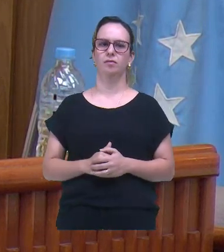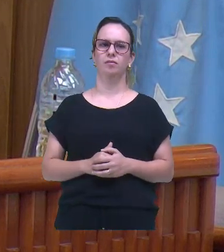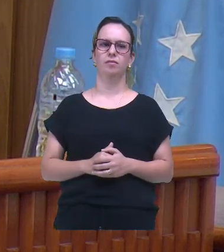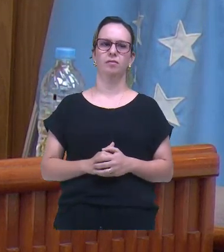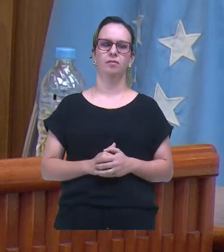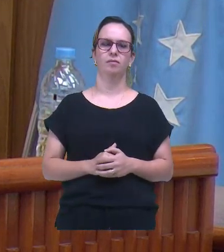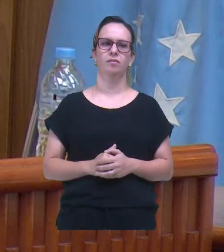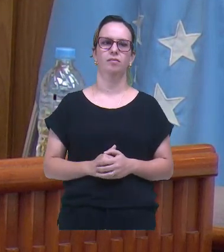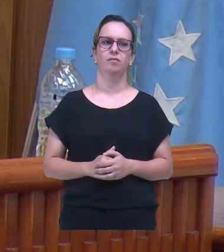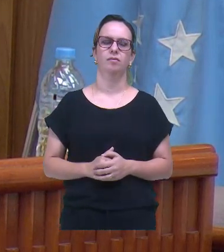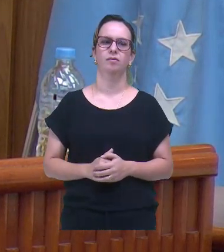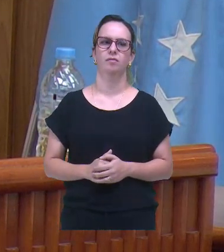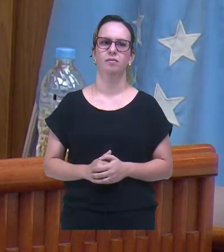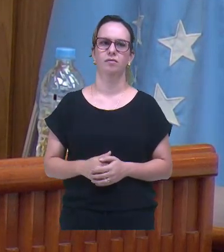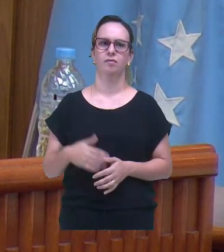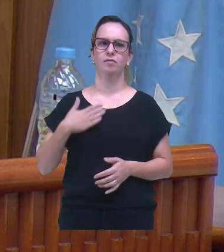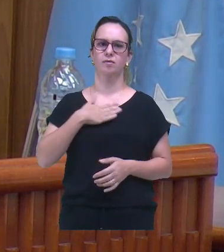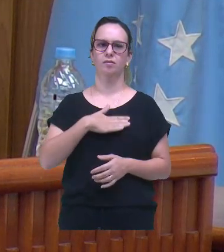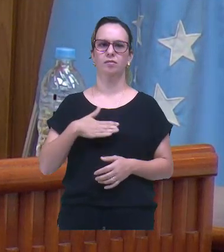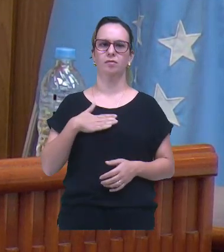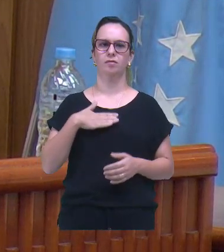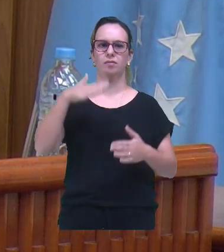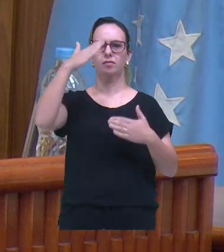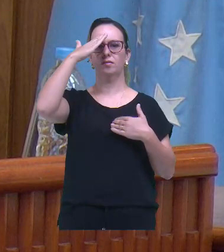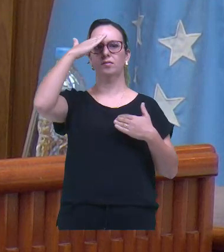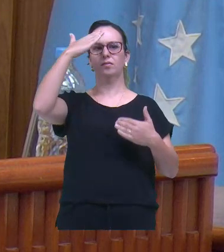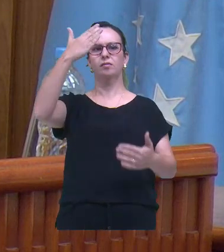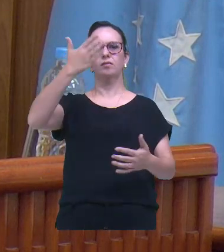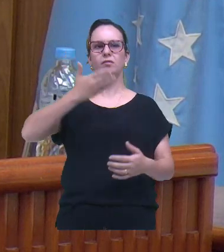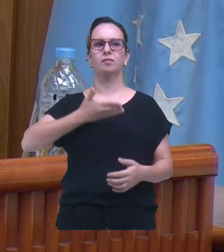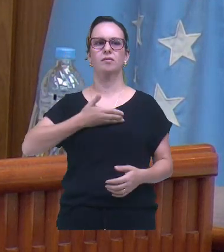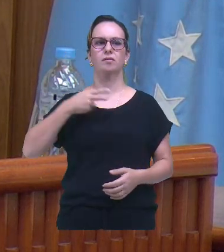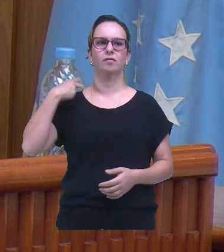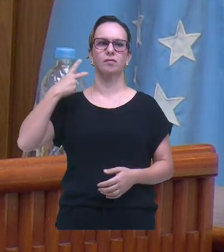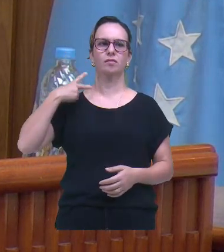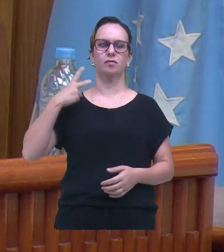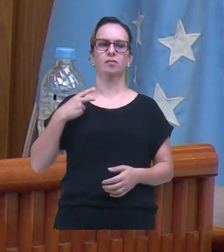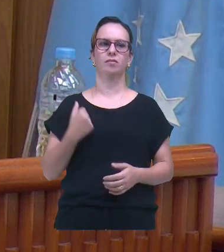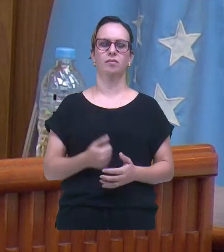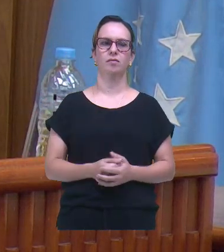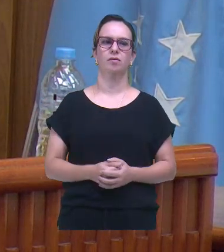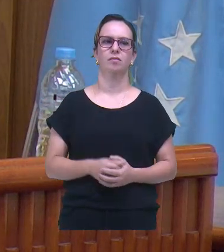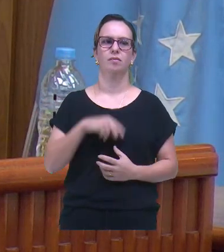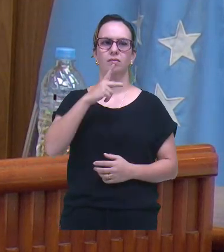E gostaria de agradecer aos novos vereadores e de dizer que estou muito honrado com essa comenda.